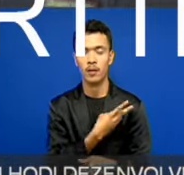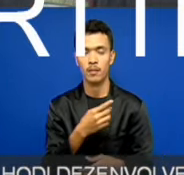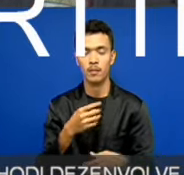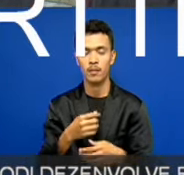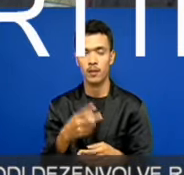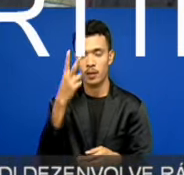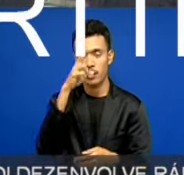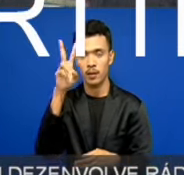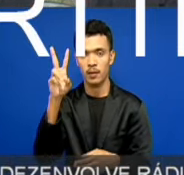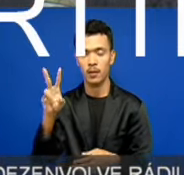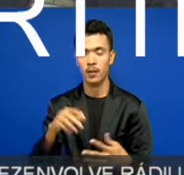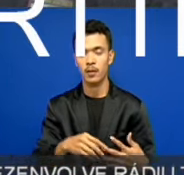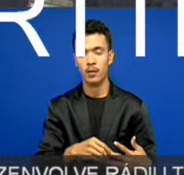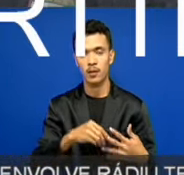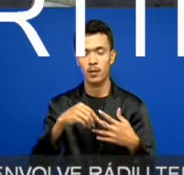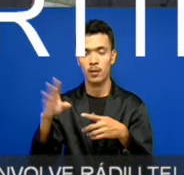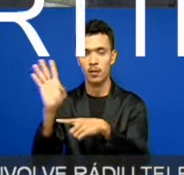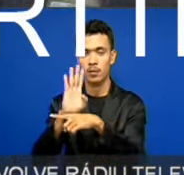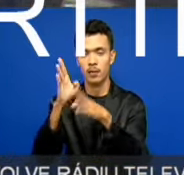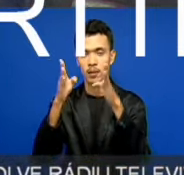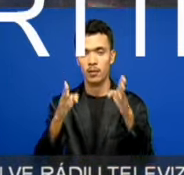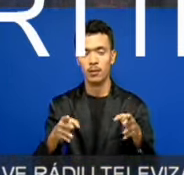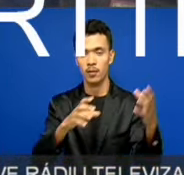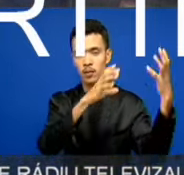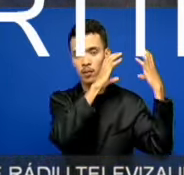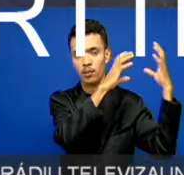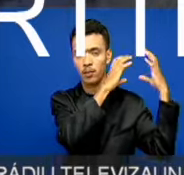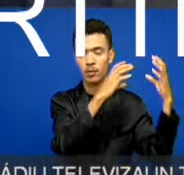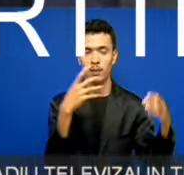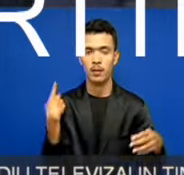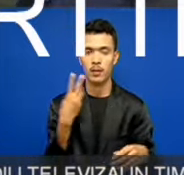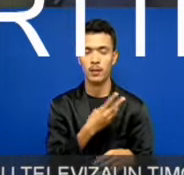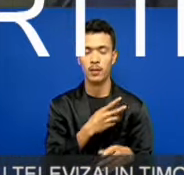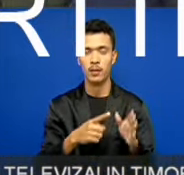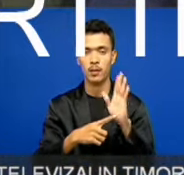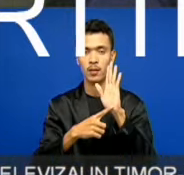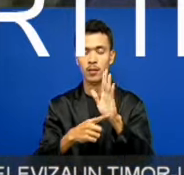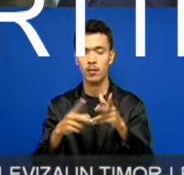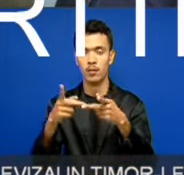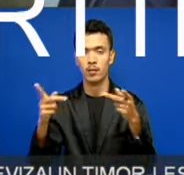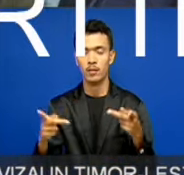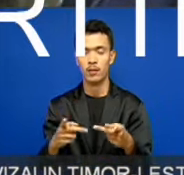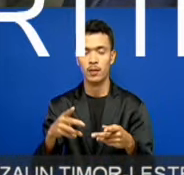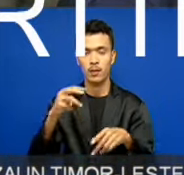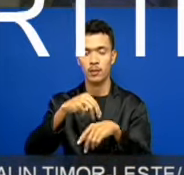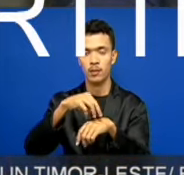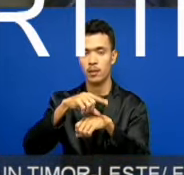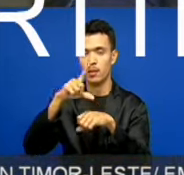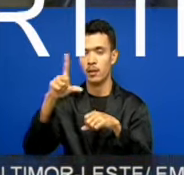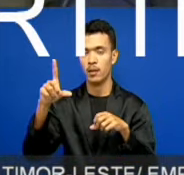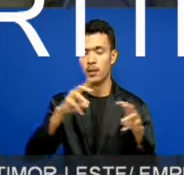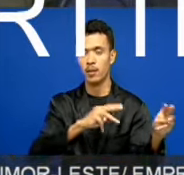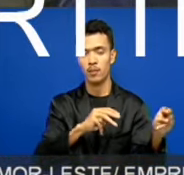se sanga nesan, lili uba benaro se renu, ita turu fatengona, ia área motel, largo, lesidere, muda ona ba